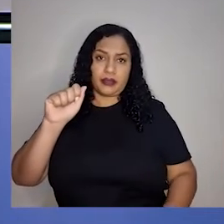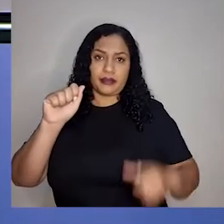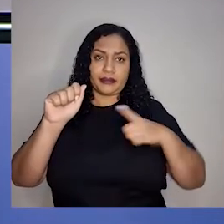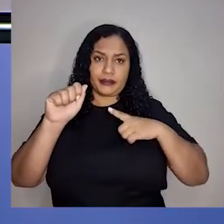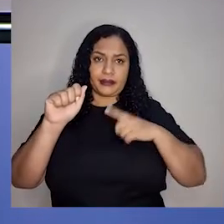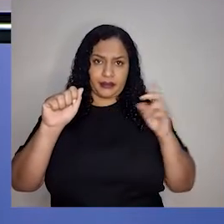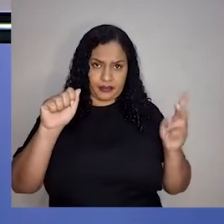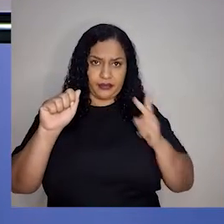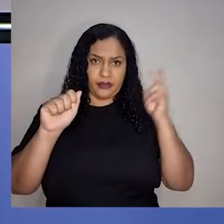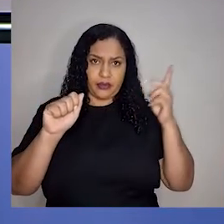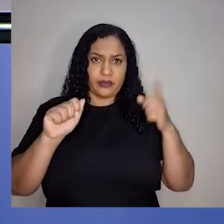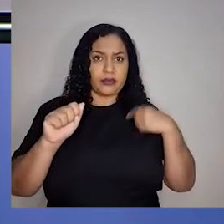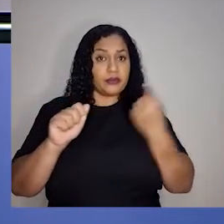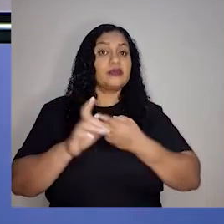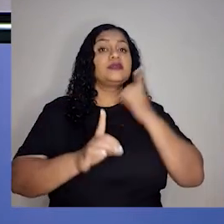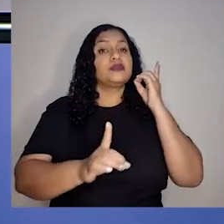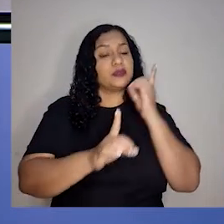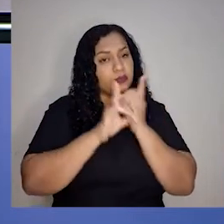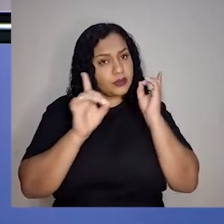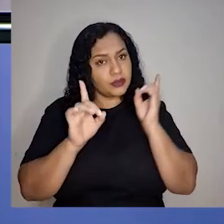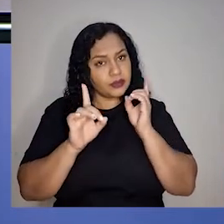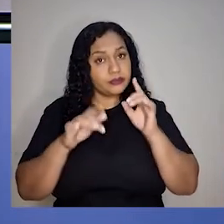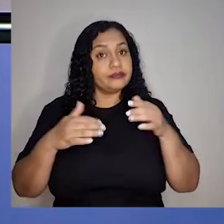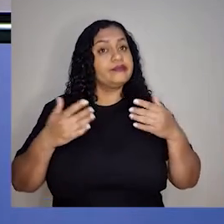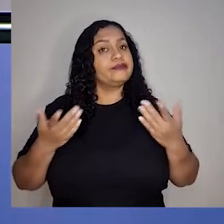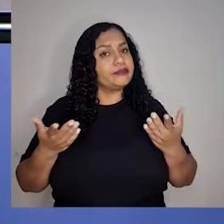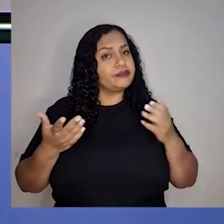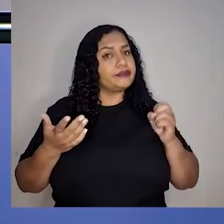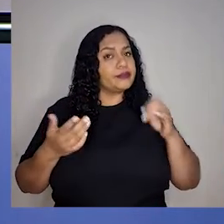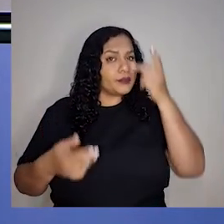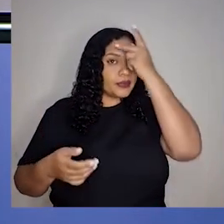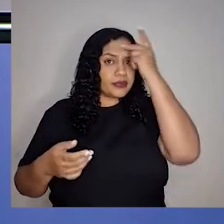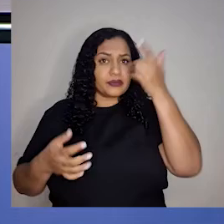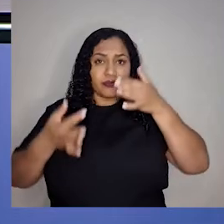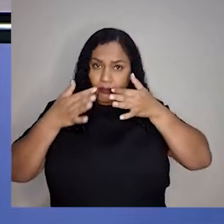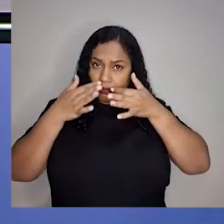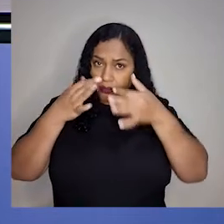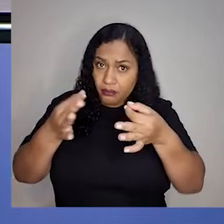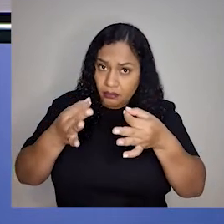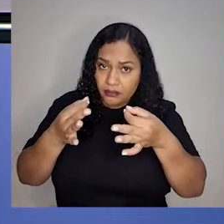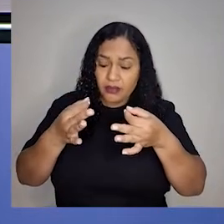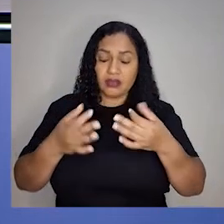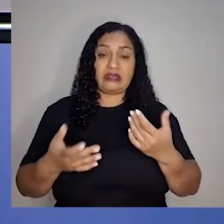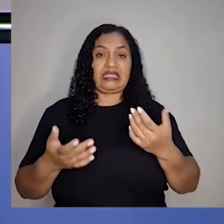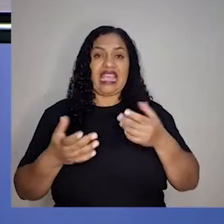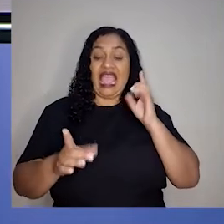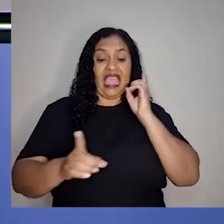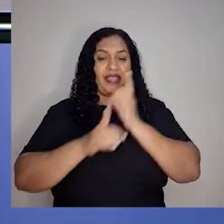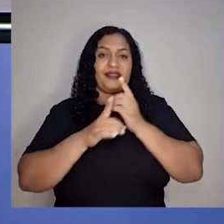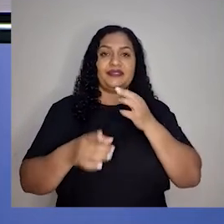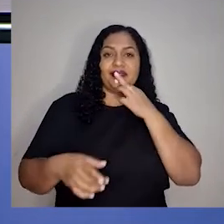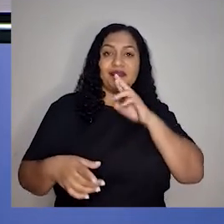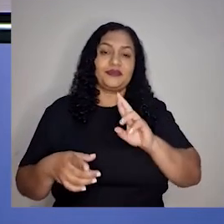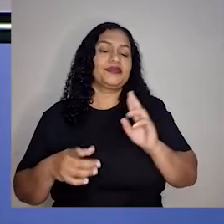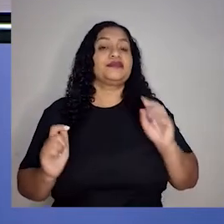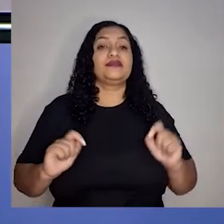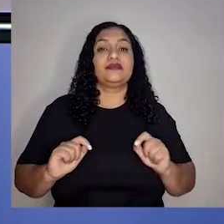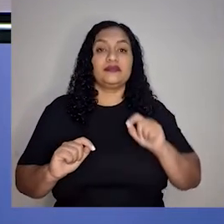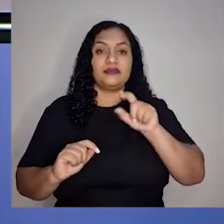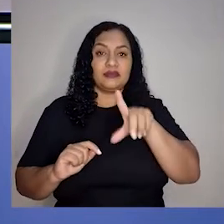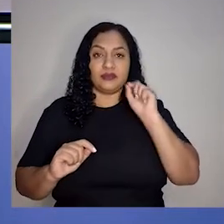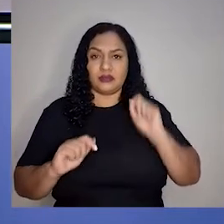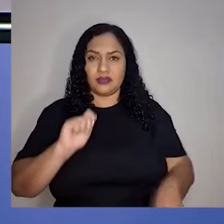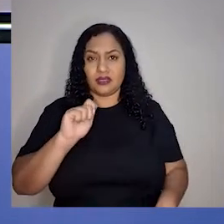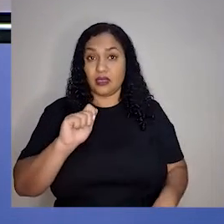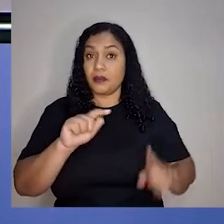tem aquele valor que nós chegamos então se a pessoa for desatenta ela vai chegar ali Opa encontrei o valor tem alternativa